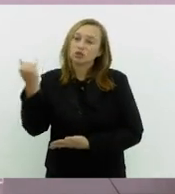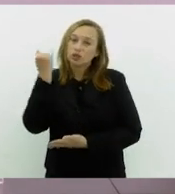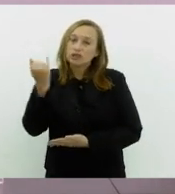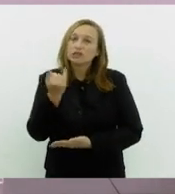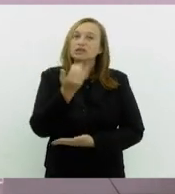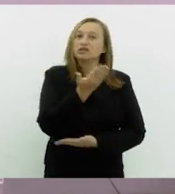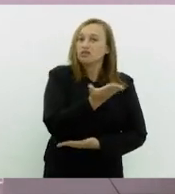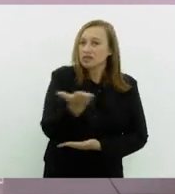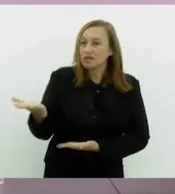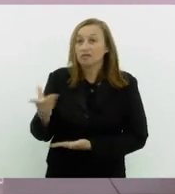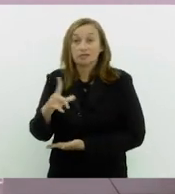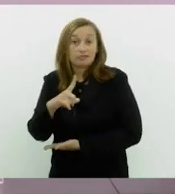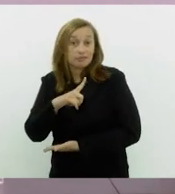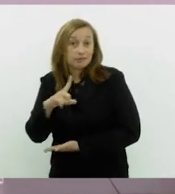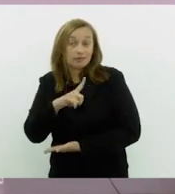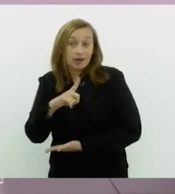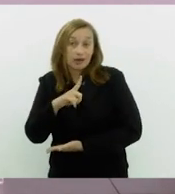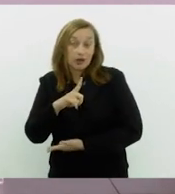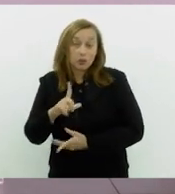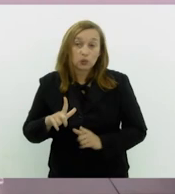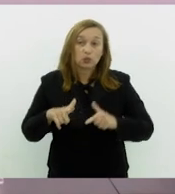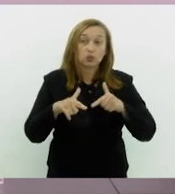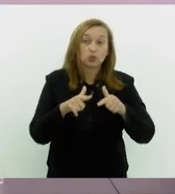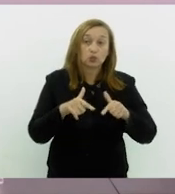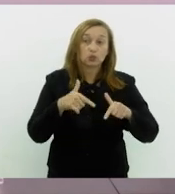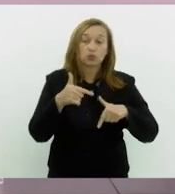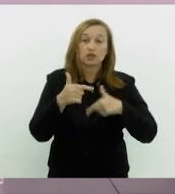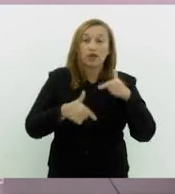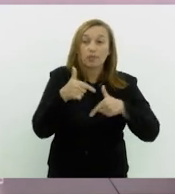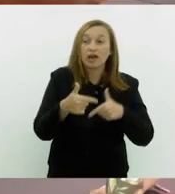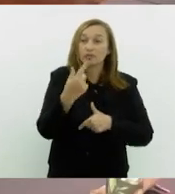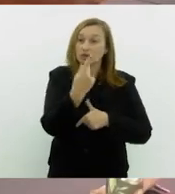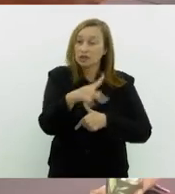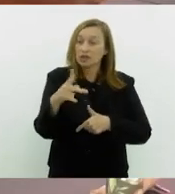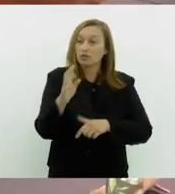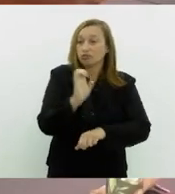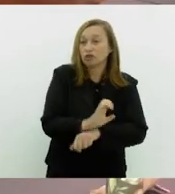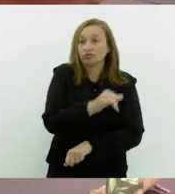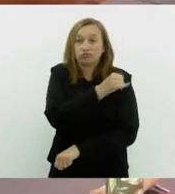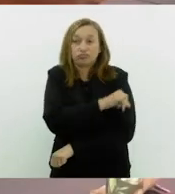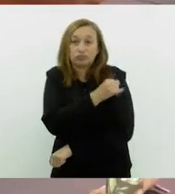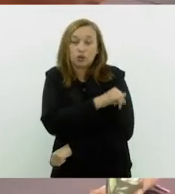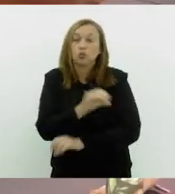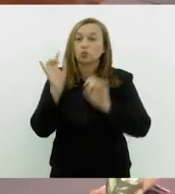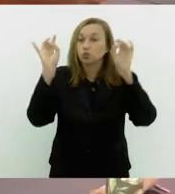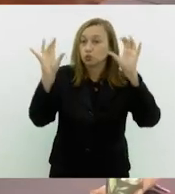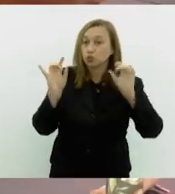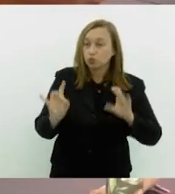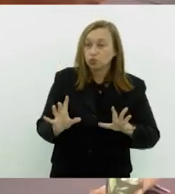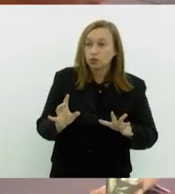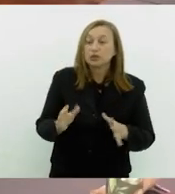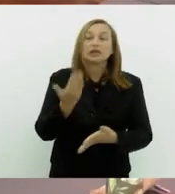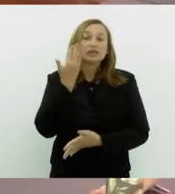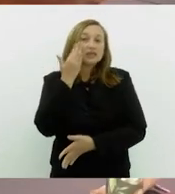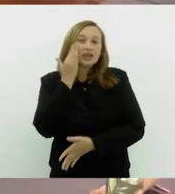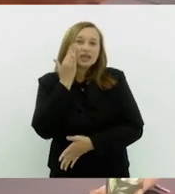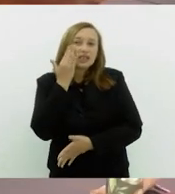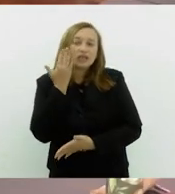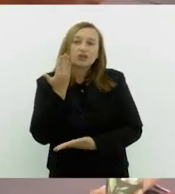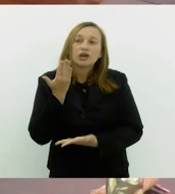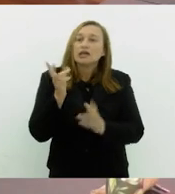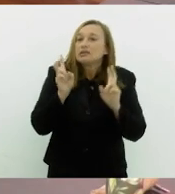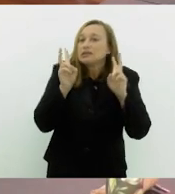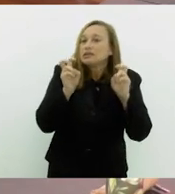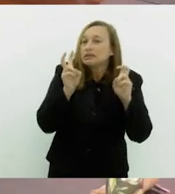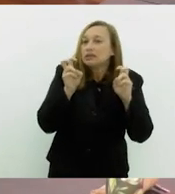uma de vocês tem na atuação que fazem hoje no Estado do Rio de Janeiro, em especial entendendo esse